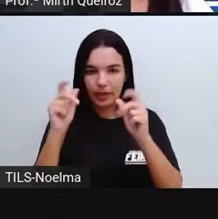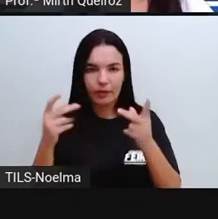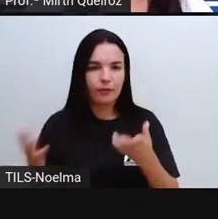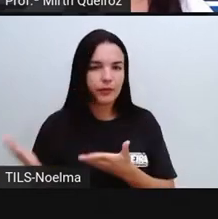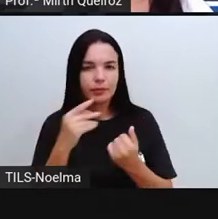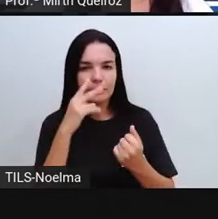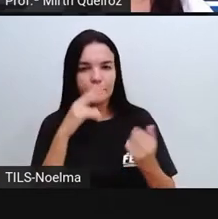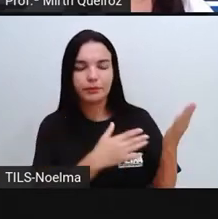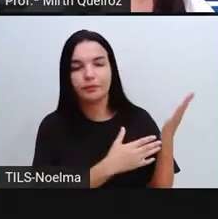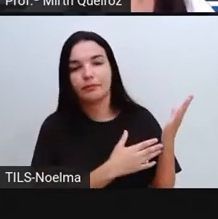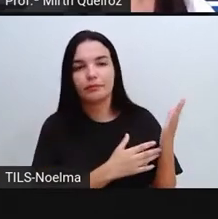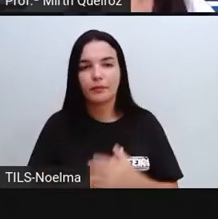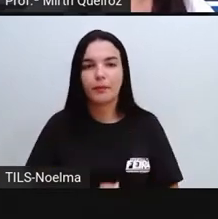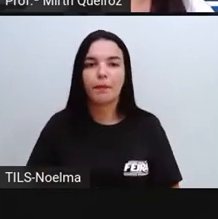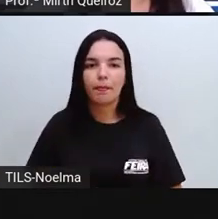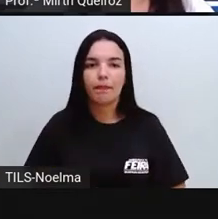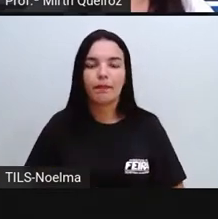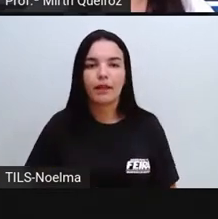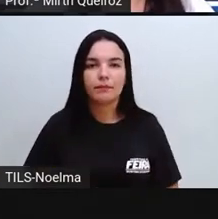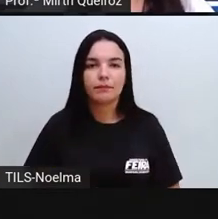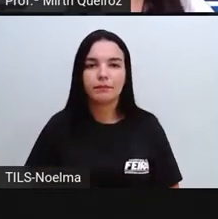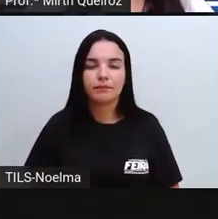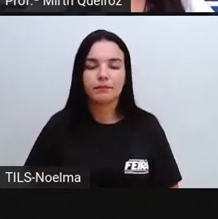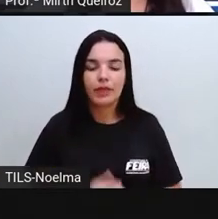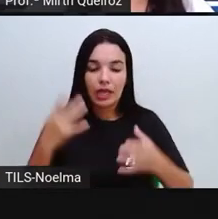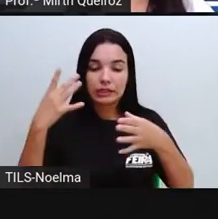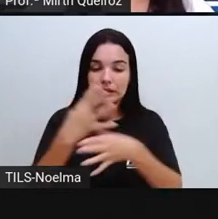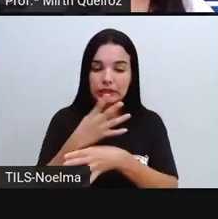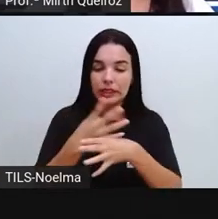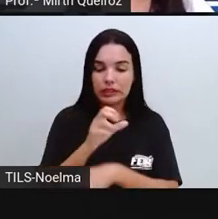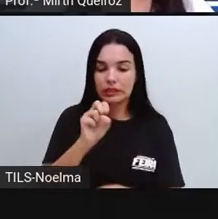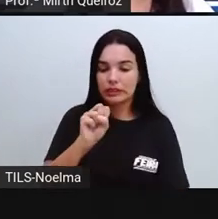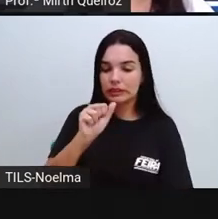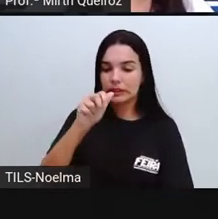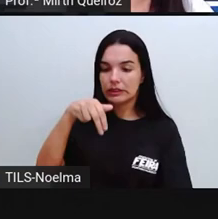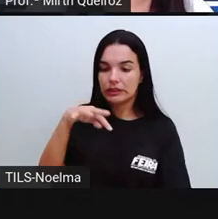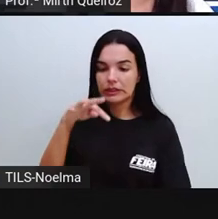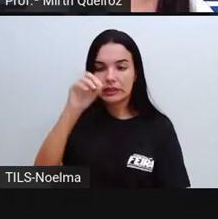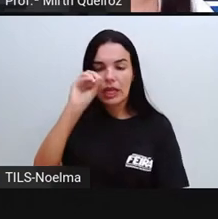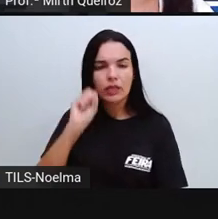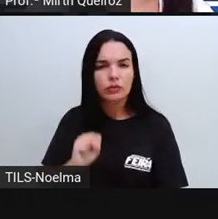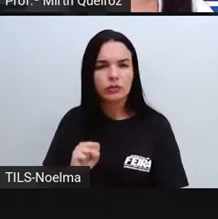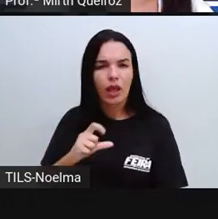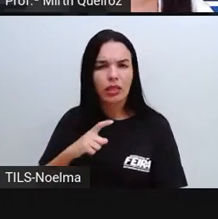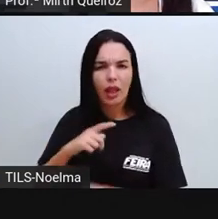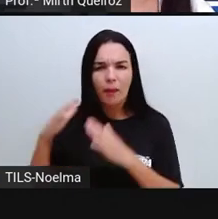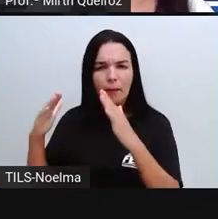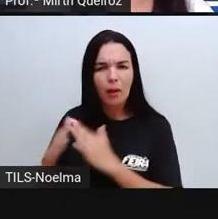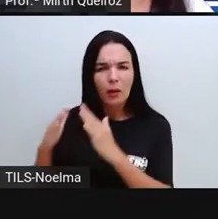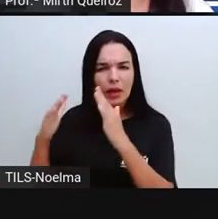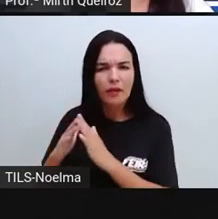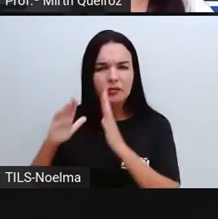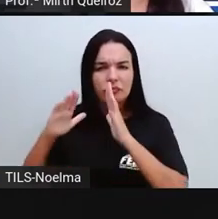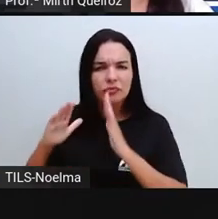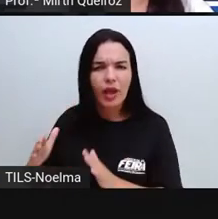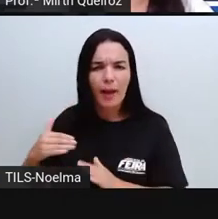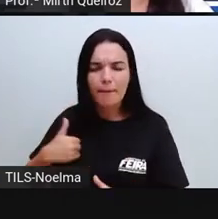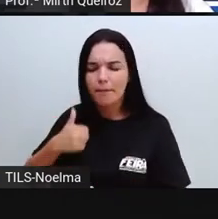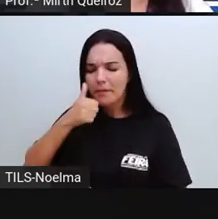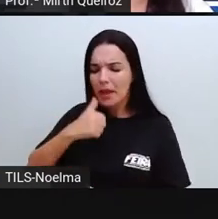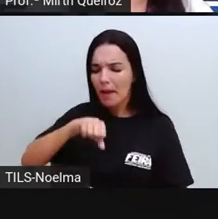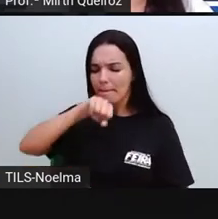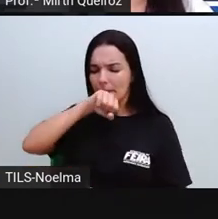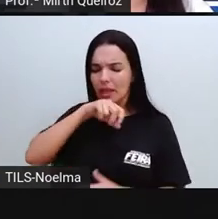lá. Em Santos, onde morávamos, minha mãe me lia histórias. Meu pai gostava